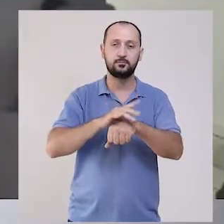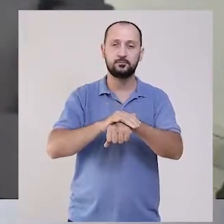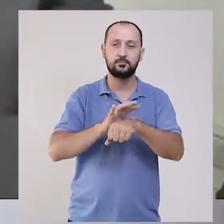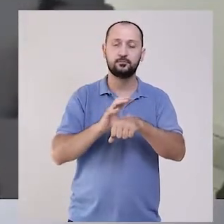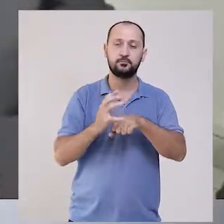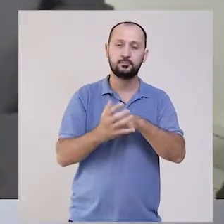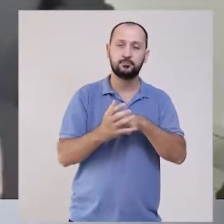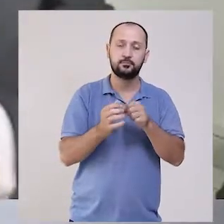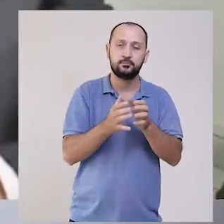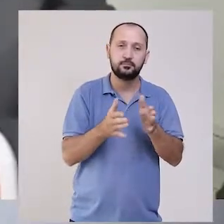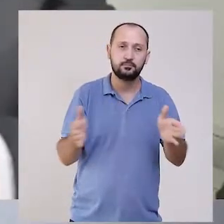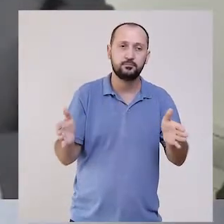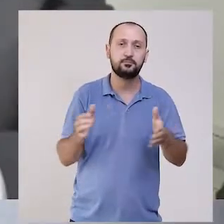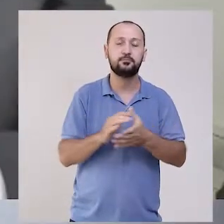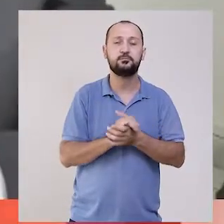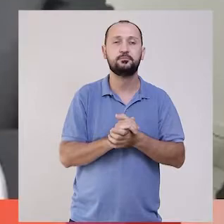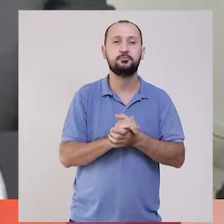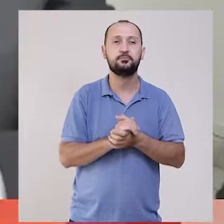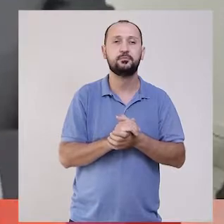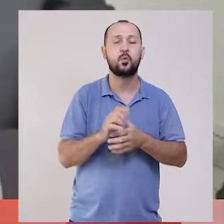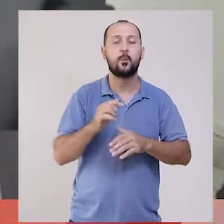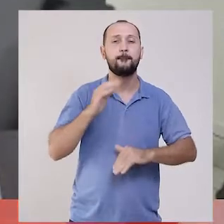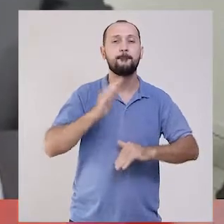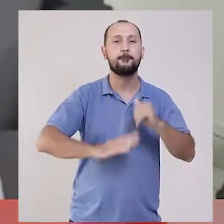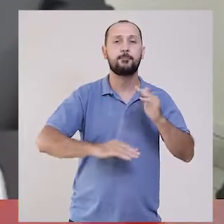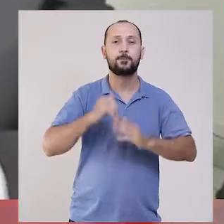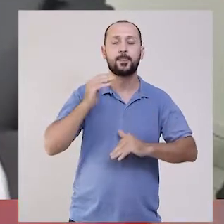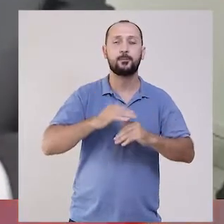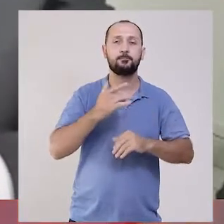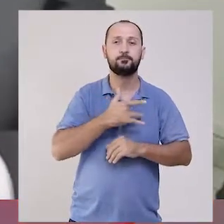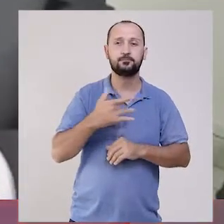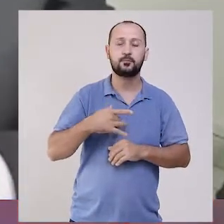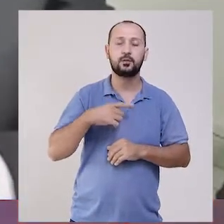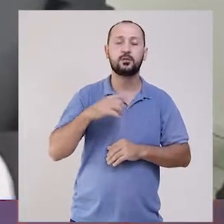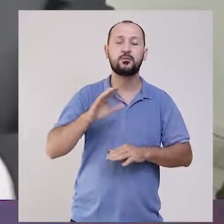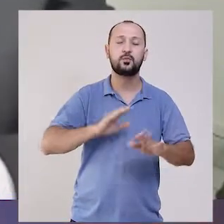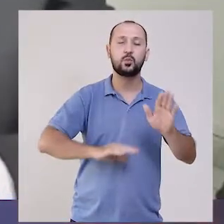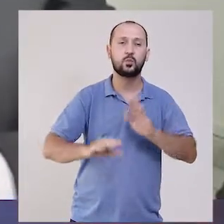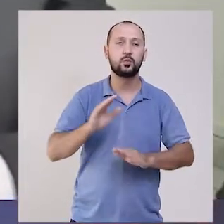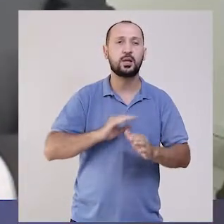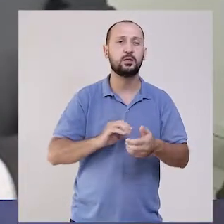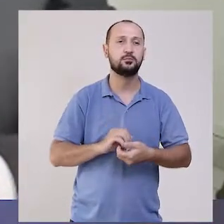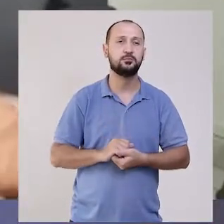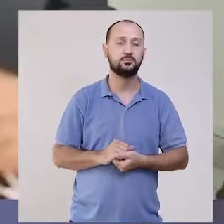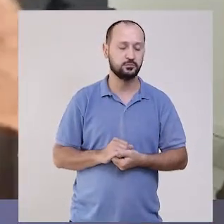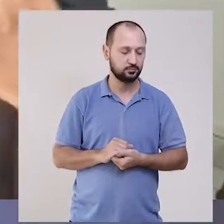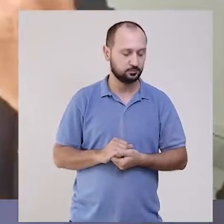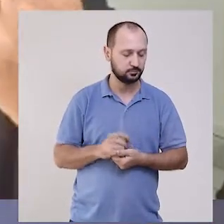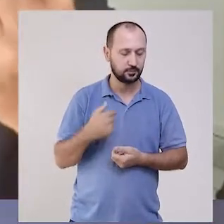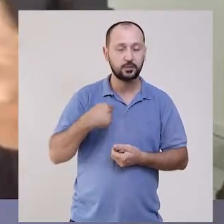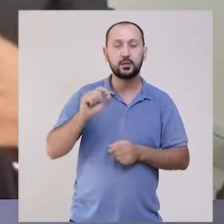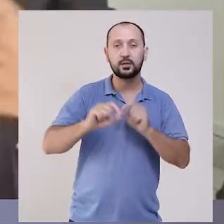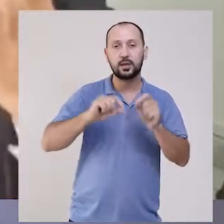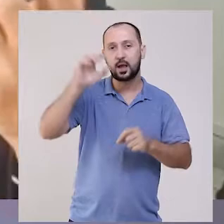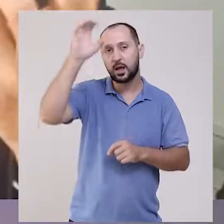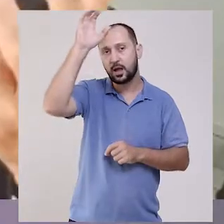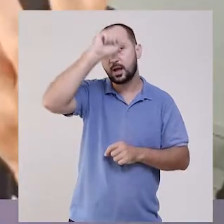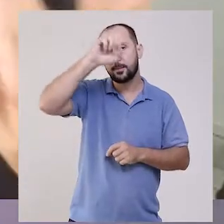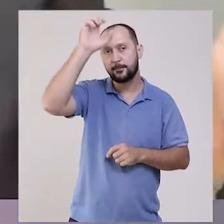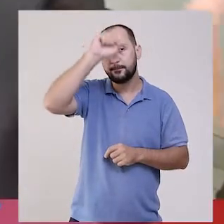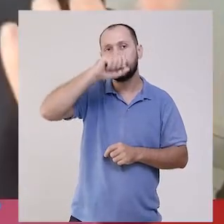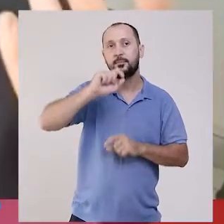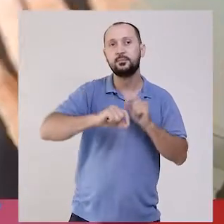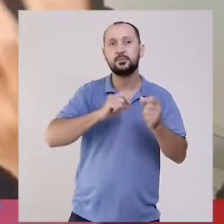pandemia nos ensinou muita, né, um profissional de saúde que teve humildade para